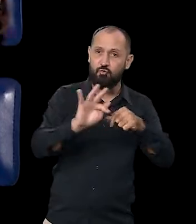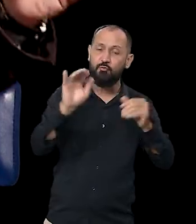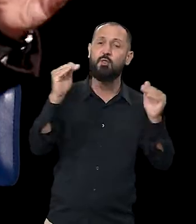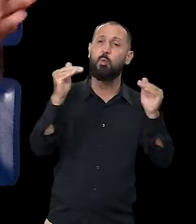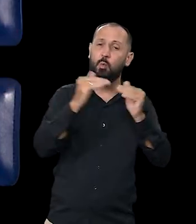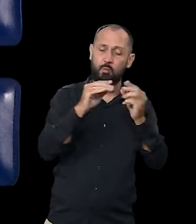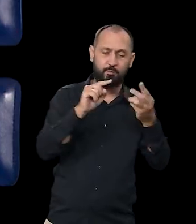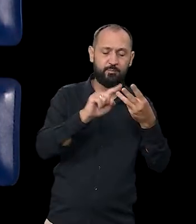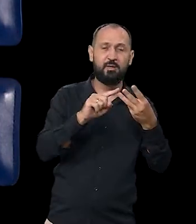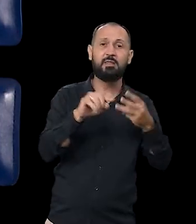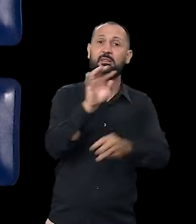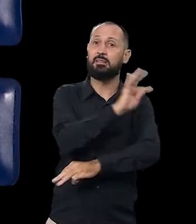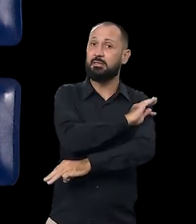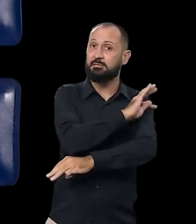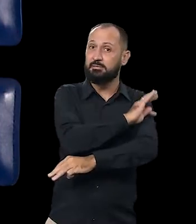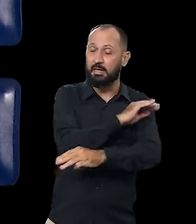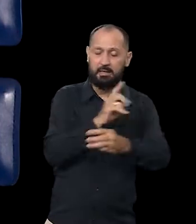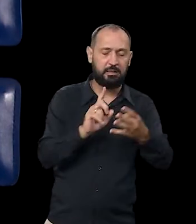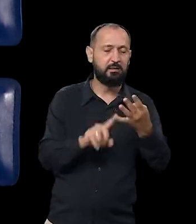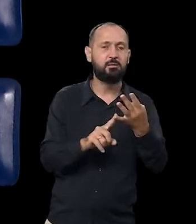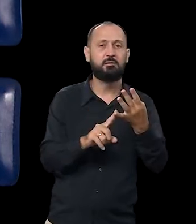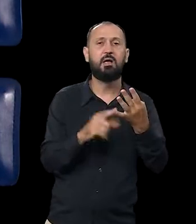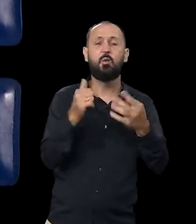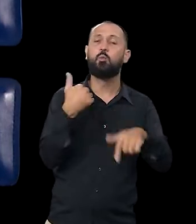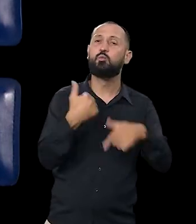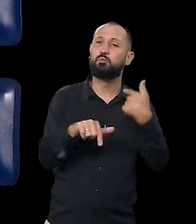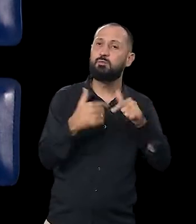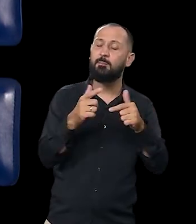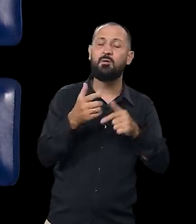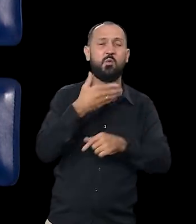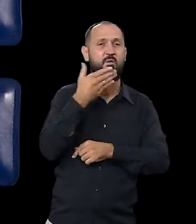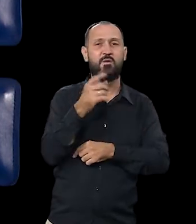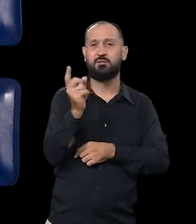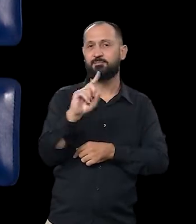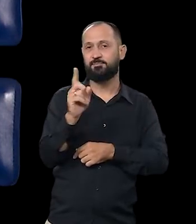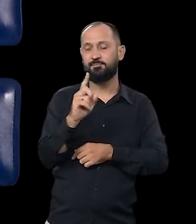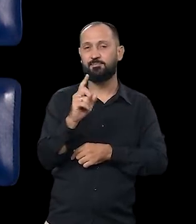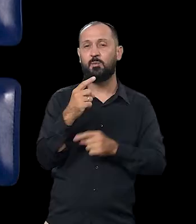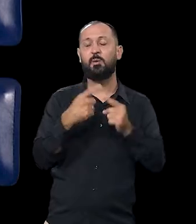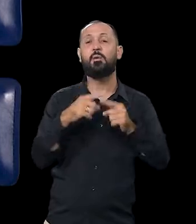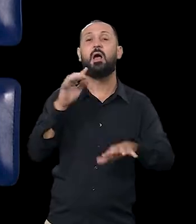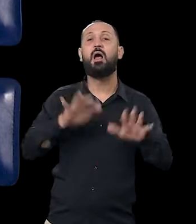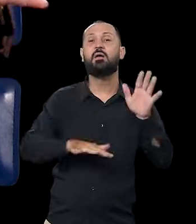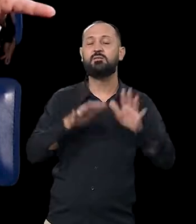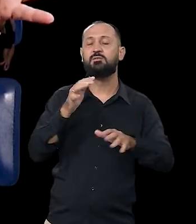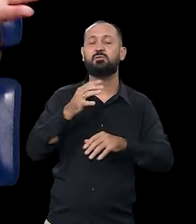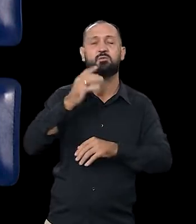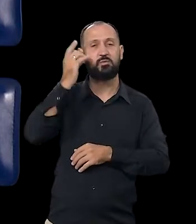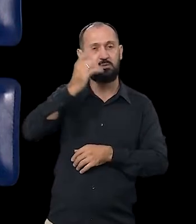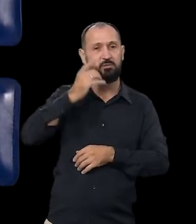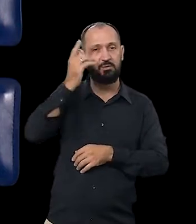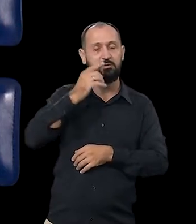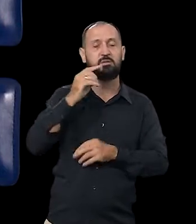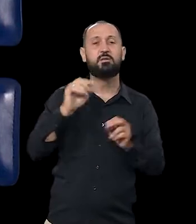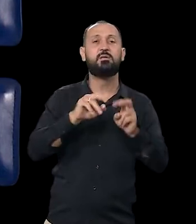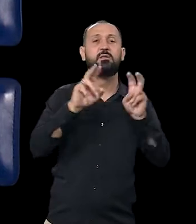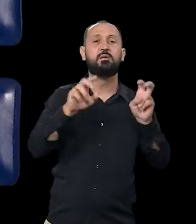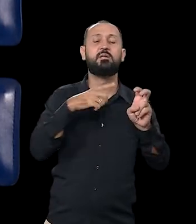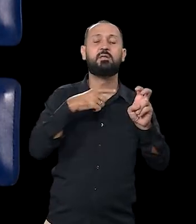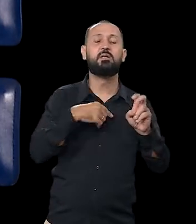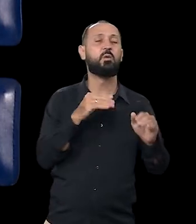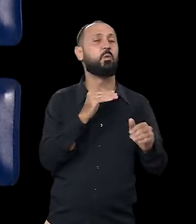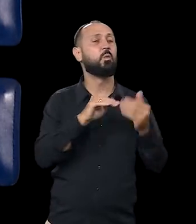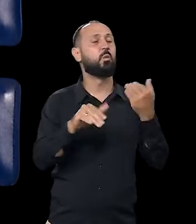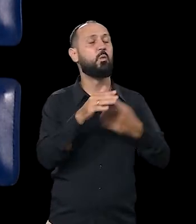da técnica legislativa. É um trabalho que não é fácil, porque às vezes o parlamentar que ocupa aquela função, ele desagrada